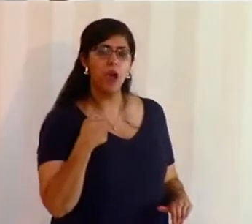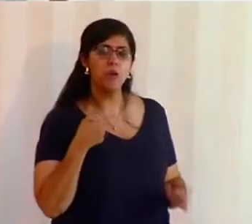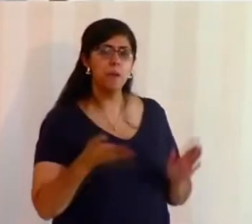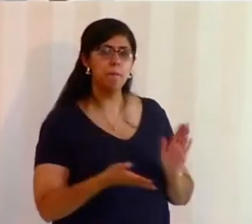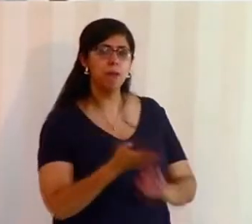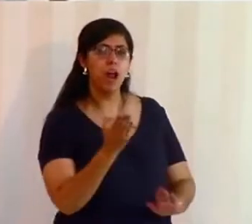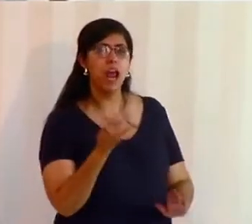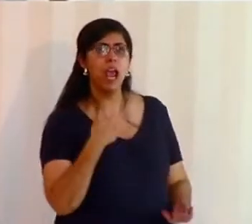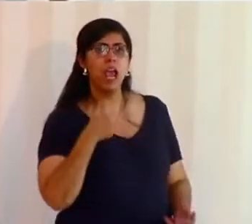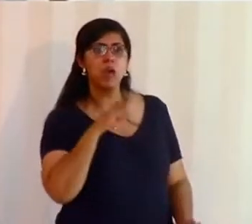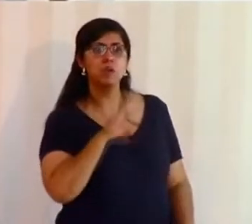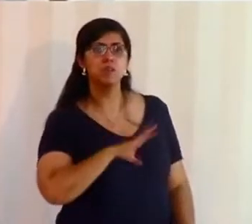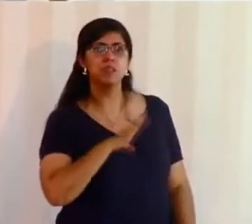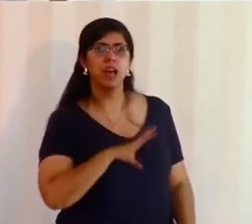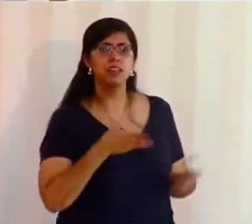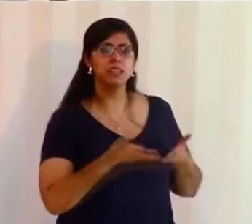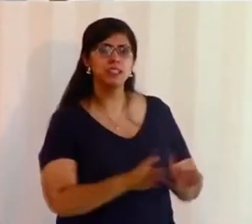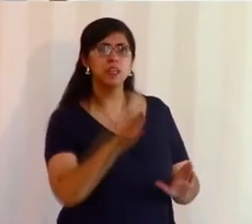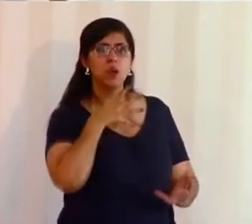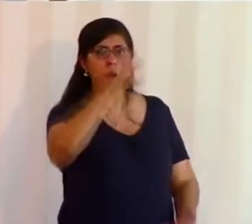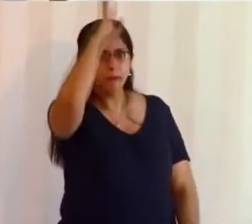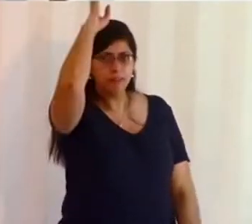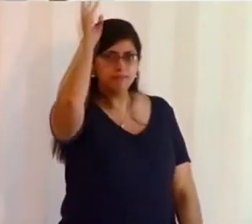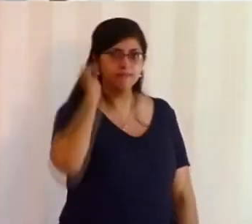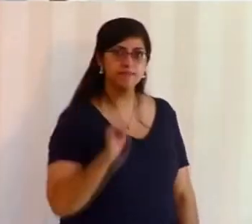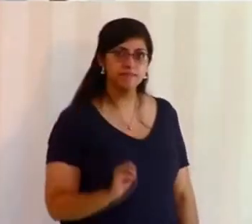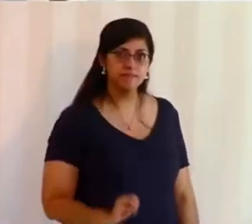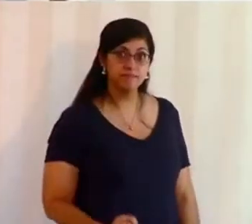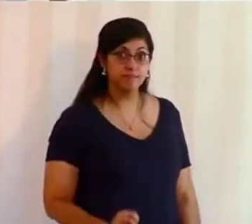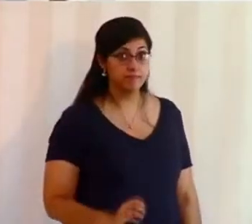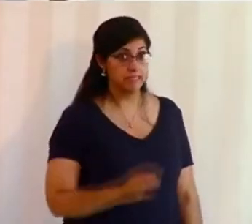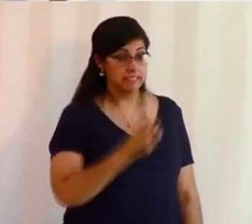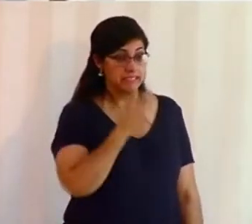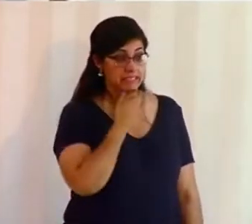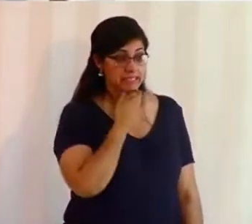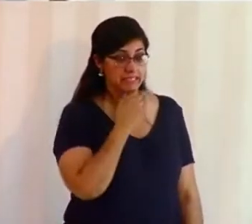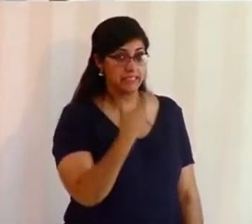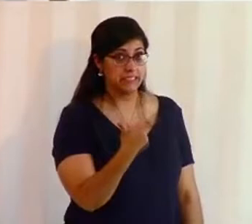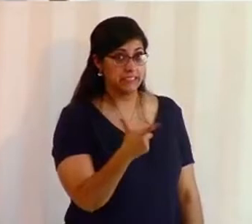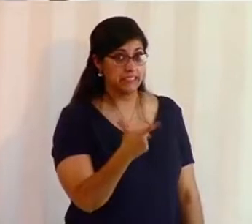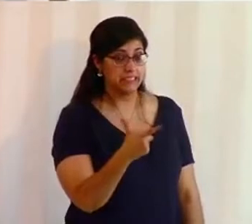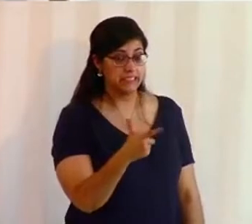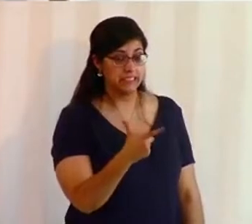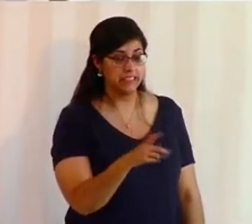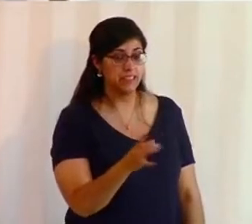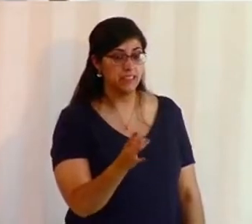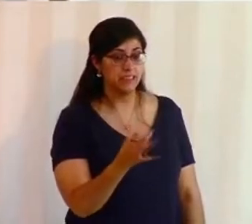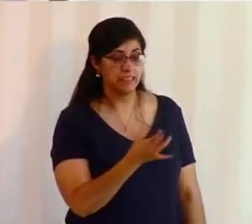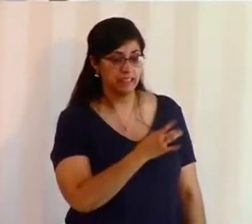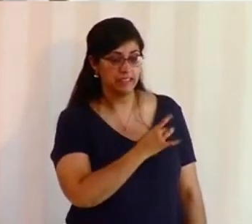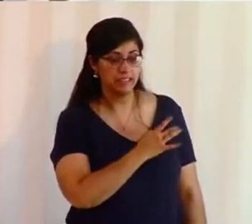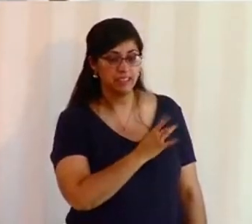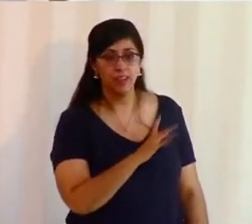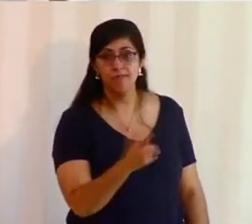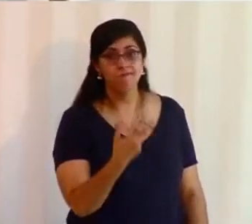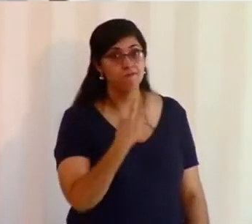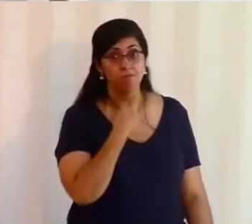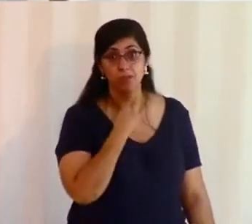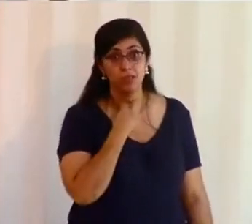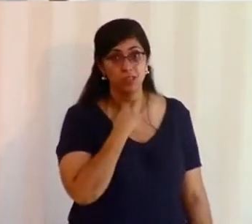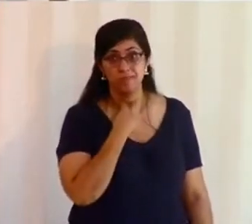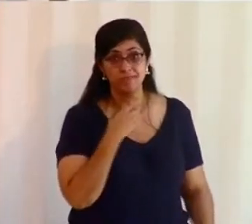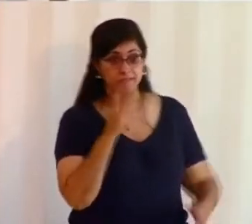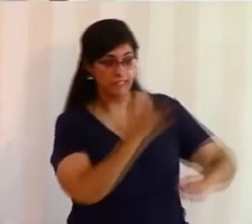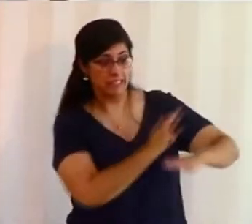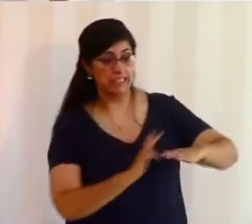porque eu sou cidadão romano. E não podia bater em um cidadão romano daquela forma. Eles apanharam. O texto diz que